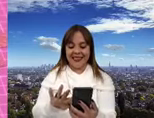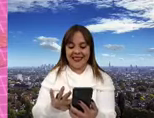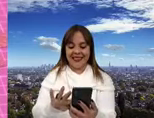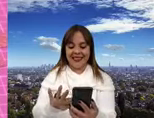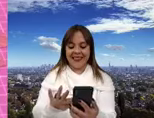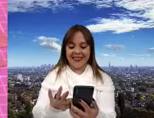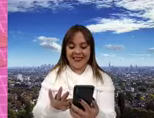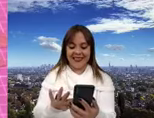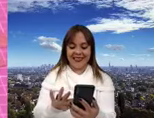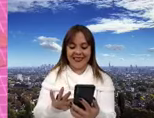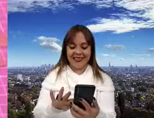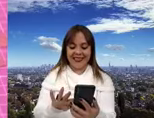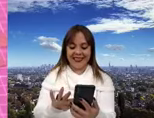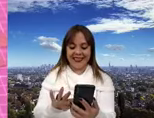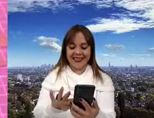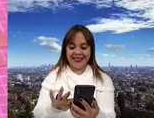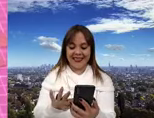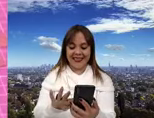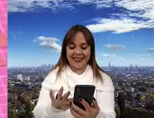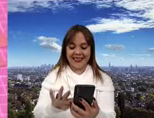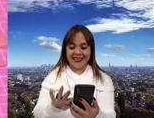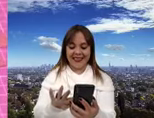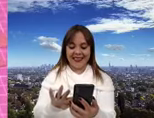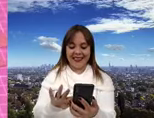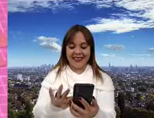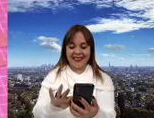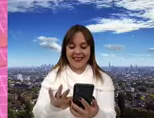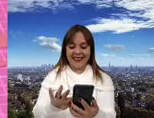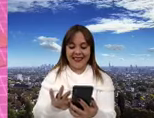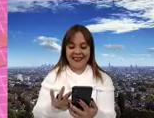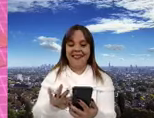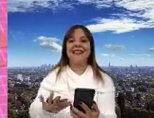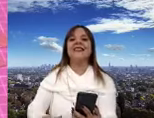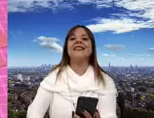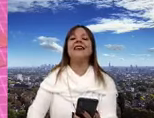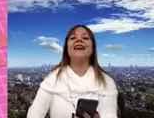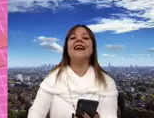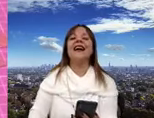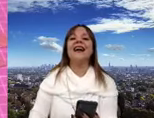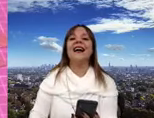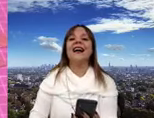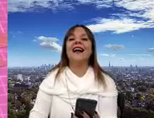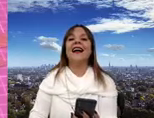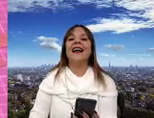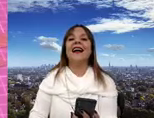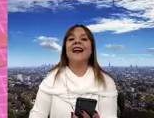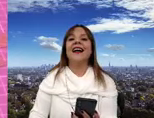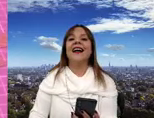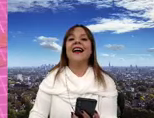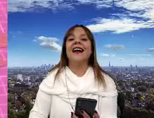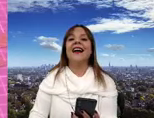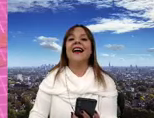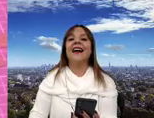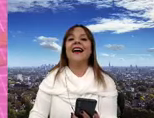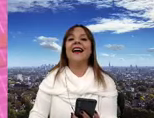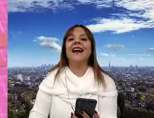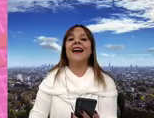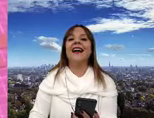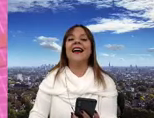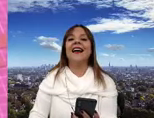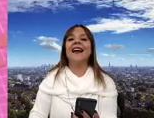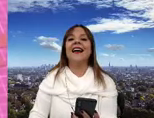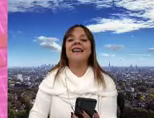Parece que não tá tão quente. Aí só colar aqui, ó, Lili. Tem um gabarito aí, mais ou menos, pro pessoal ver aonde que cola,